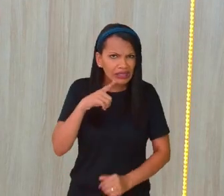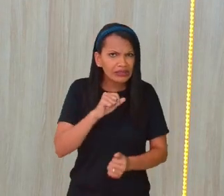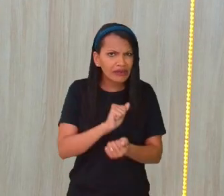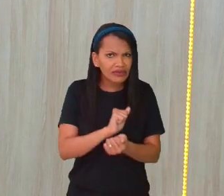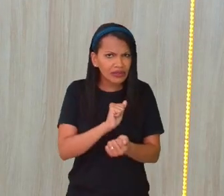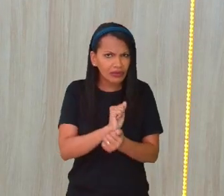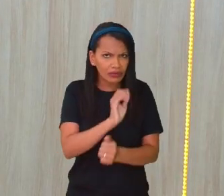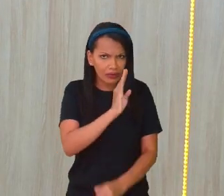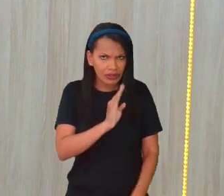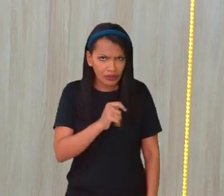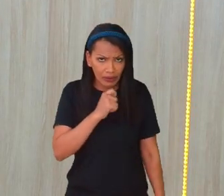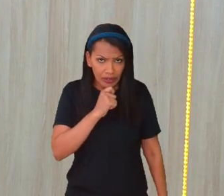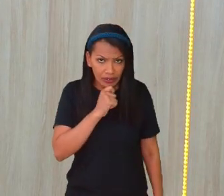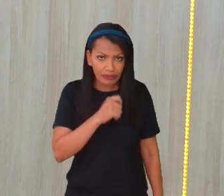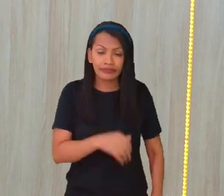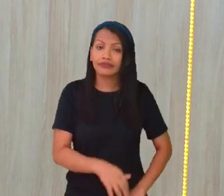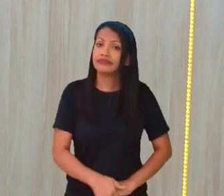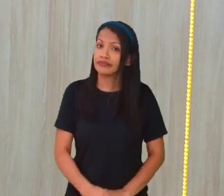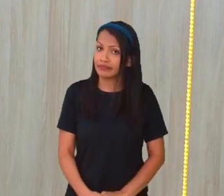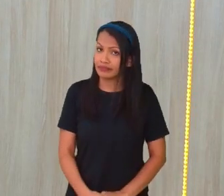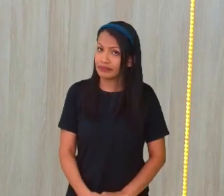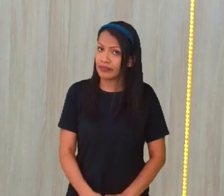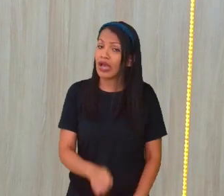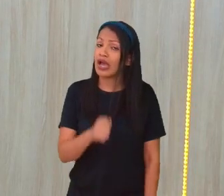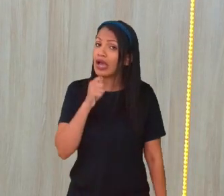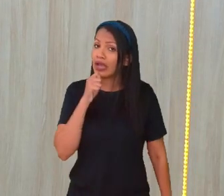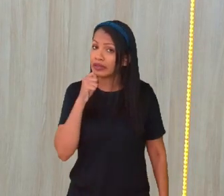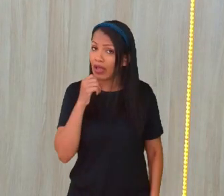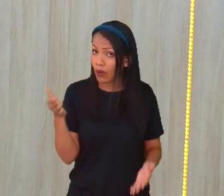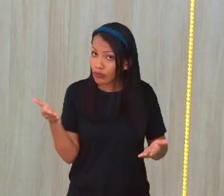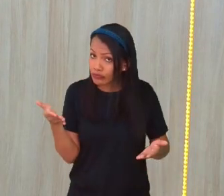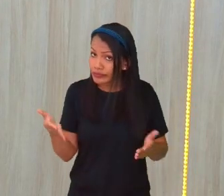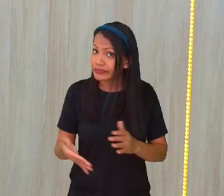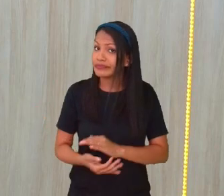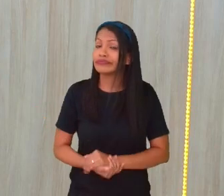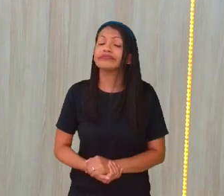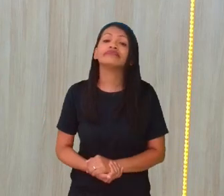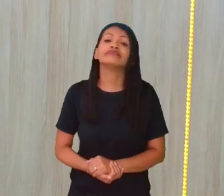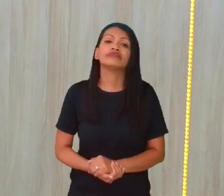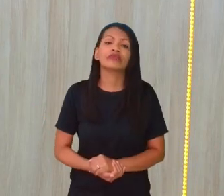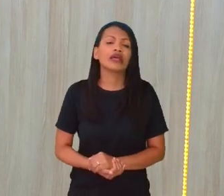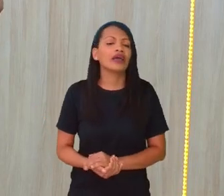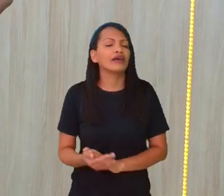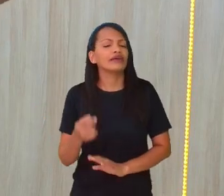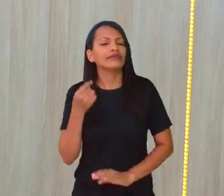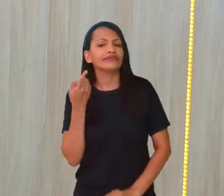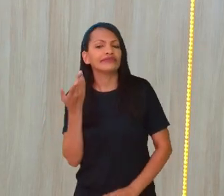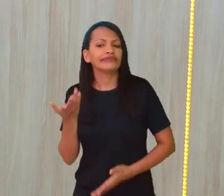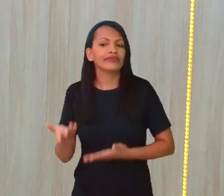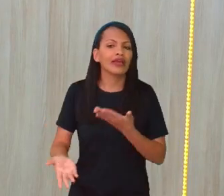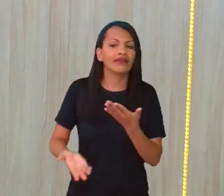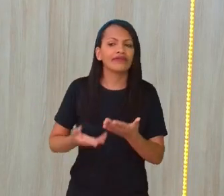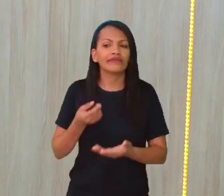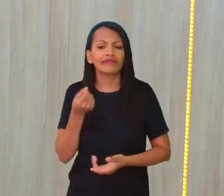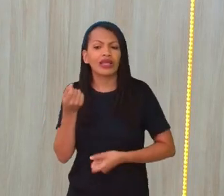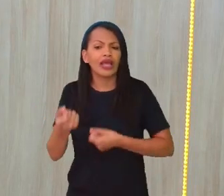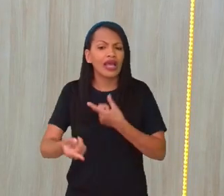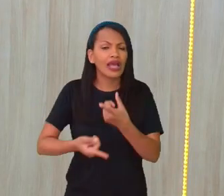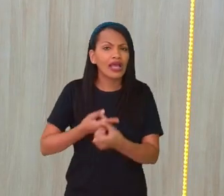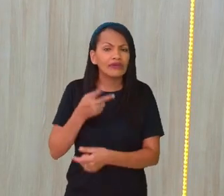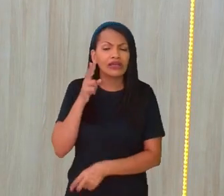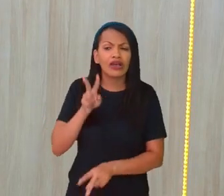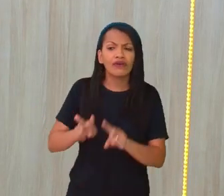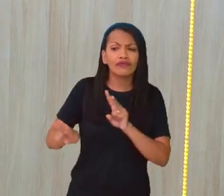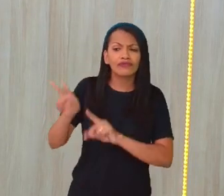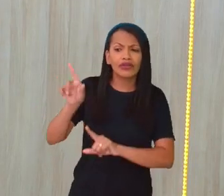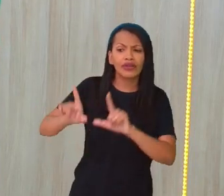Brasil? Ainda hoje? A gente está, de vez em quando, ouvindo em reportagens, né,